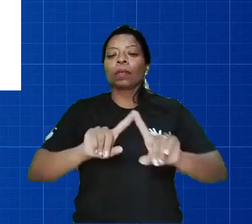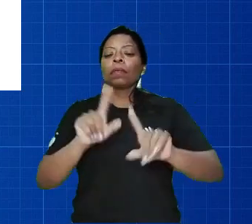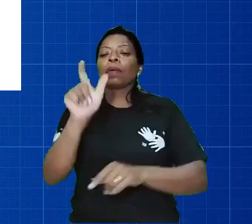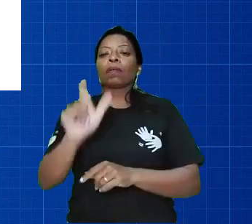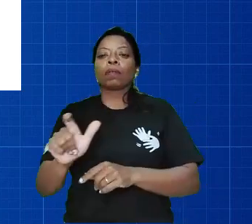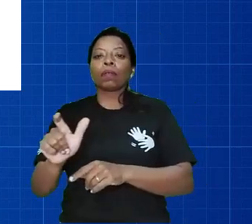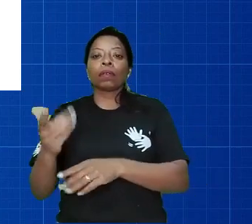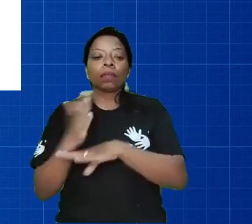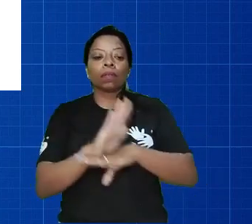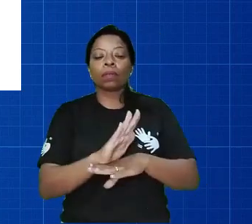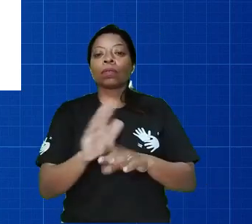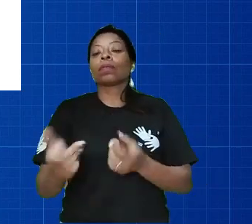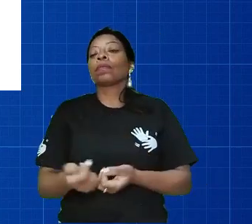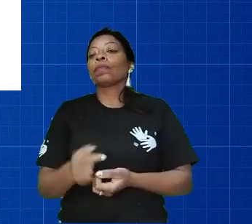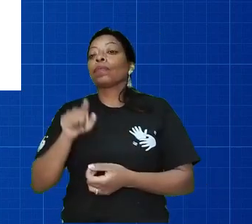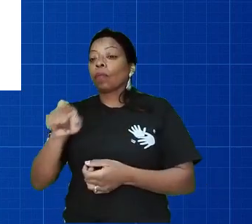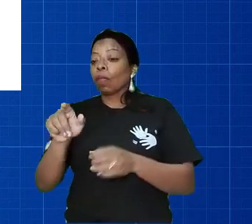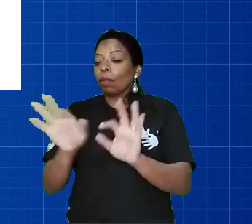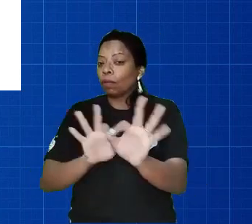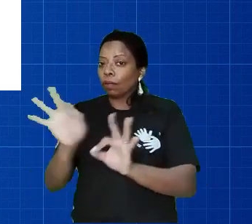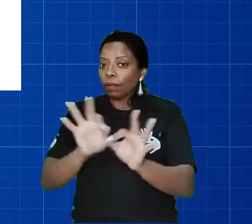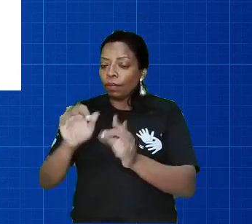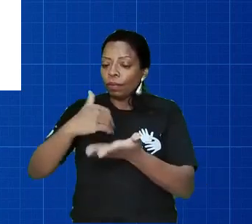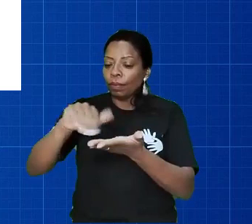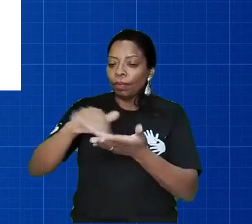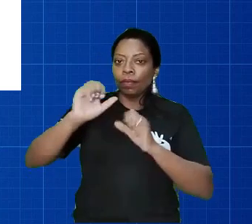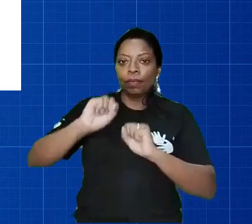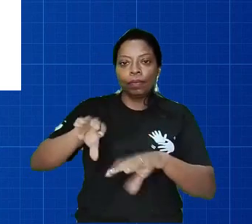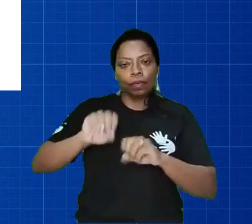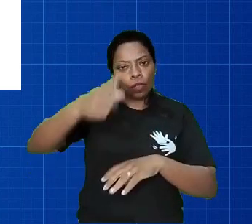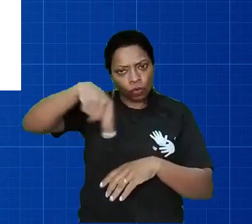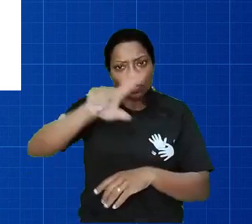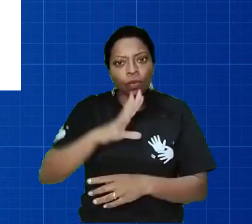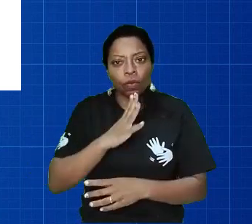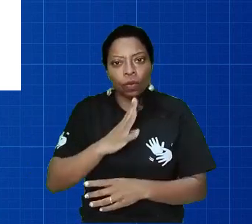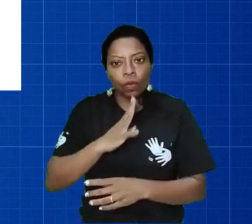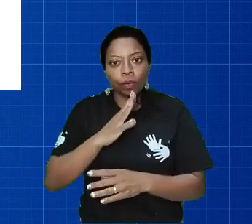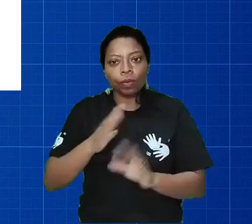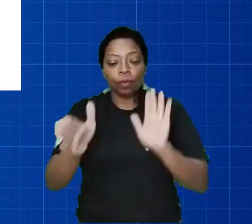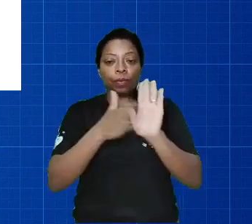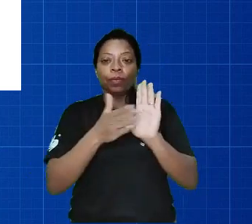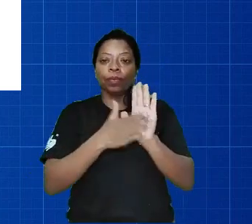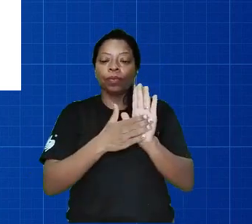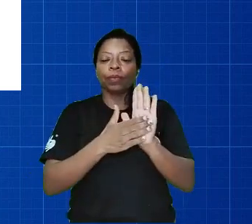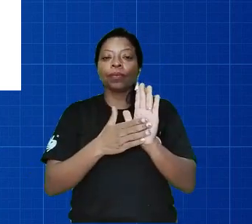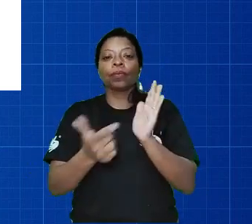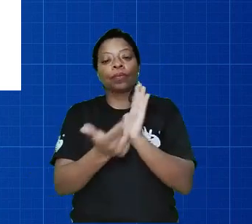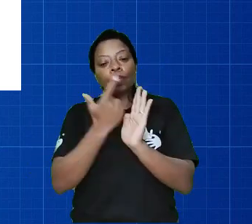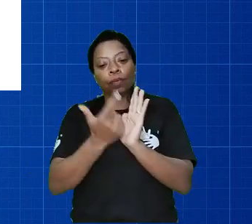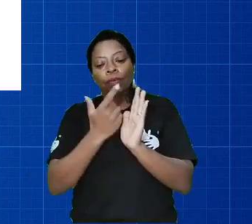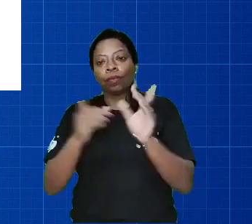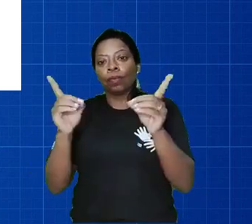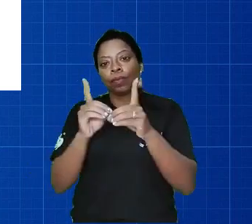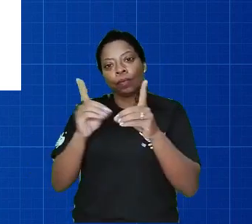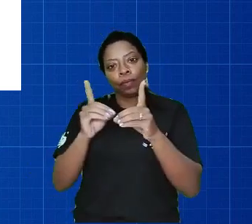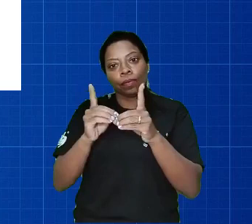Educação e muitos de vocês já devem conhecer o funcionamento desse programa, né?